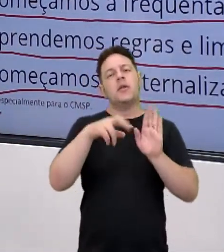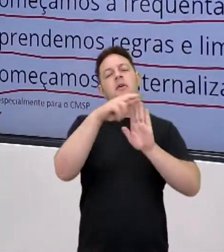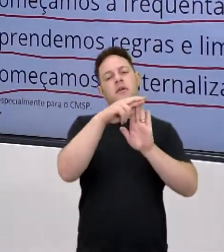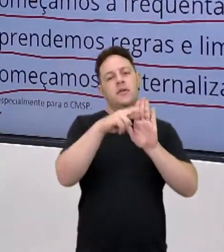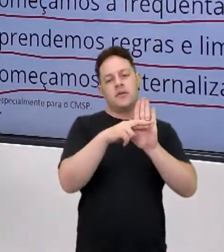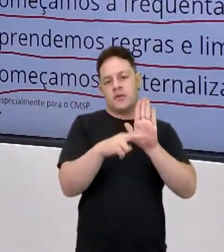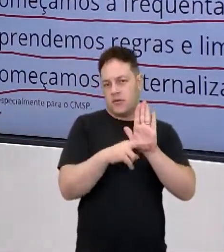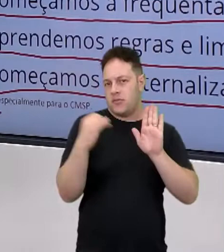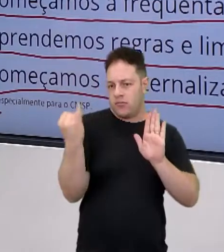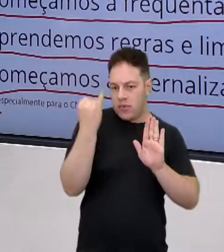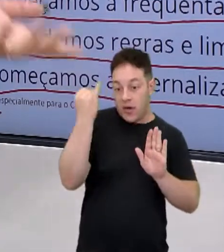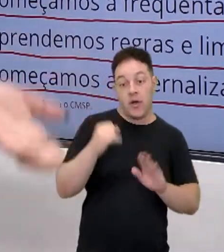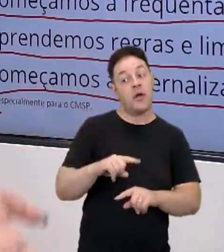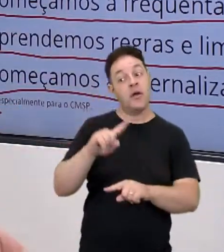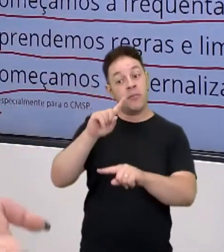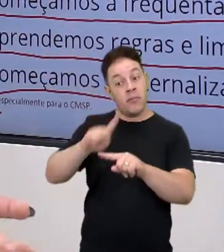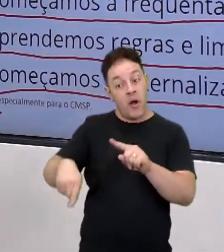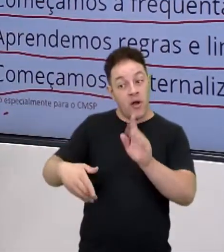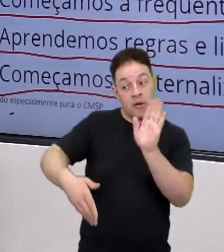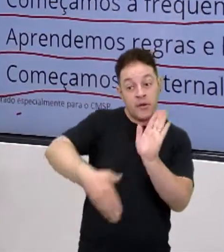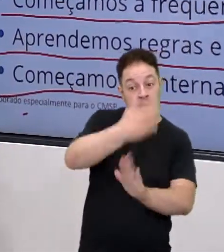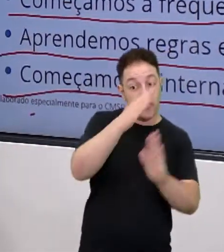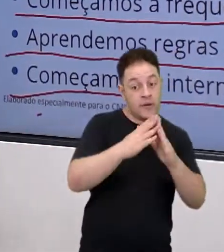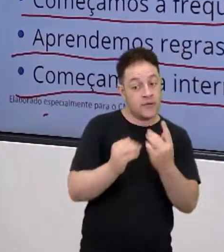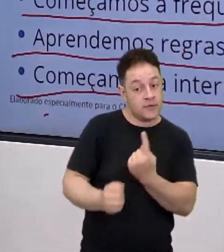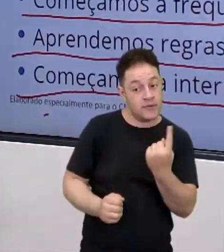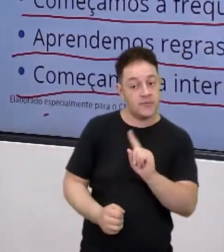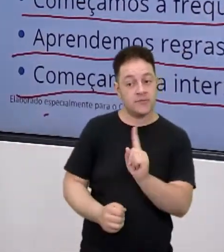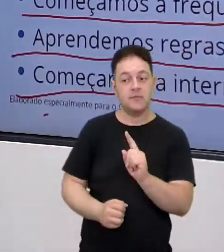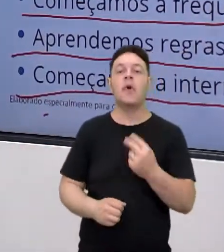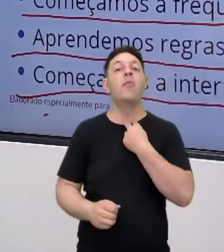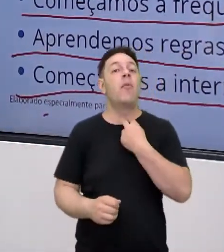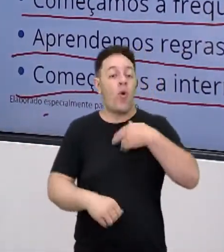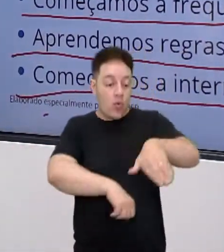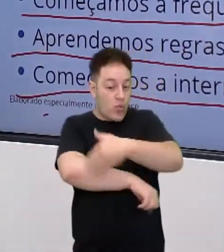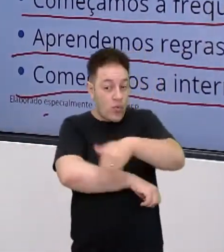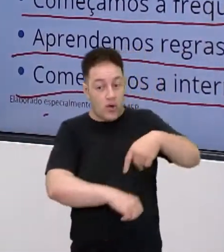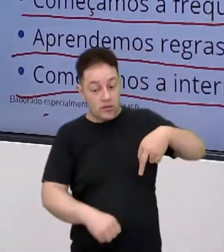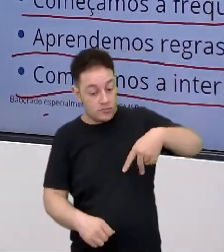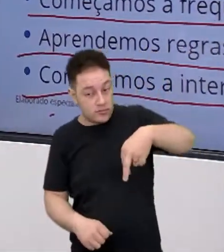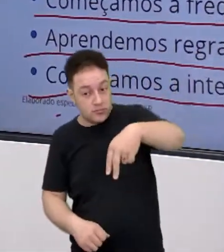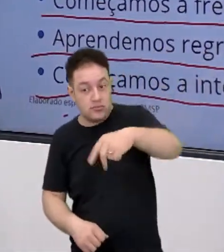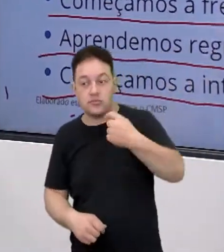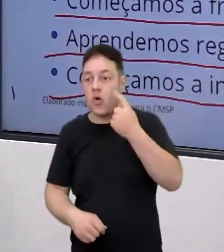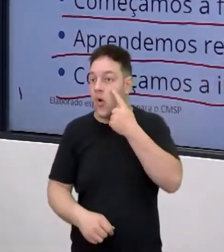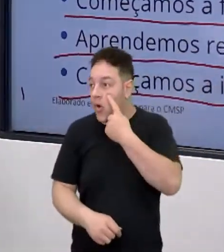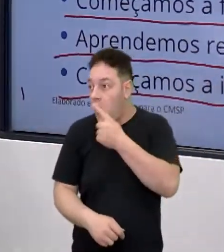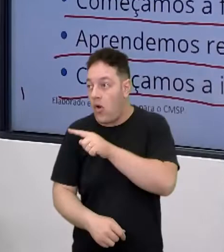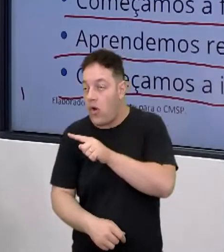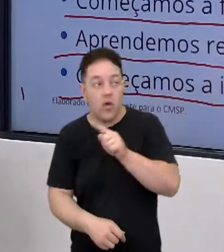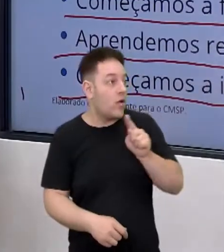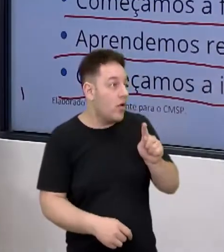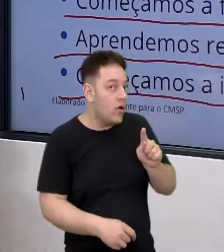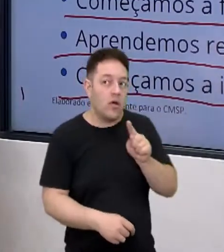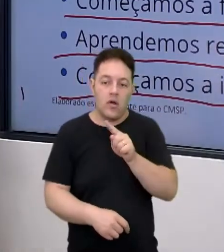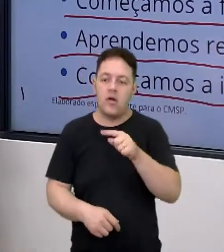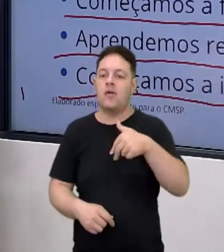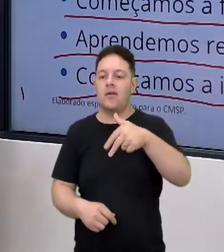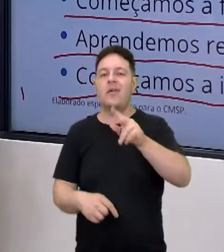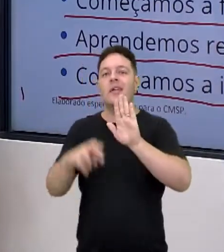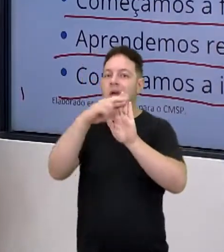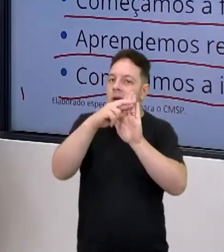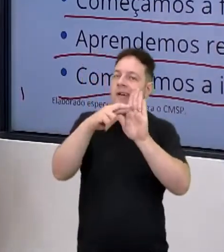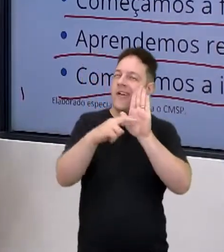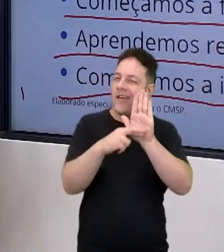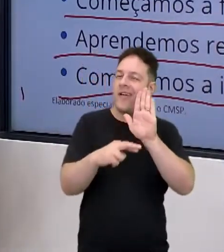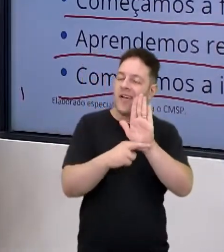sociais. Não pode sair de casa sozinho, não pode atravessar a rua sem olhar para os dois lados. E todas essas regras que